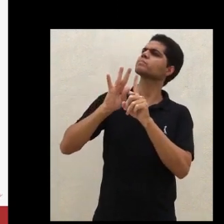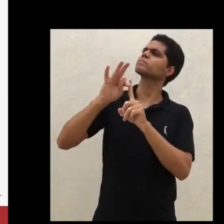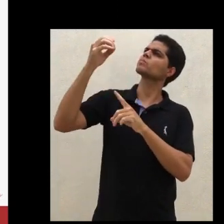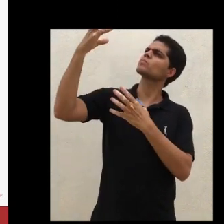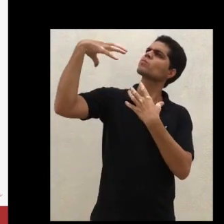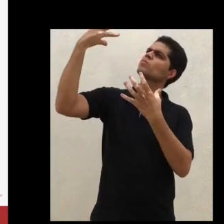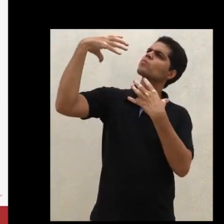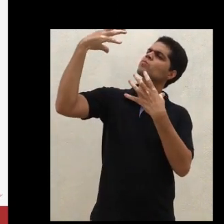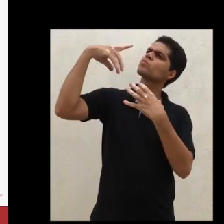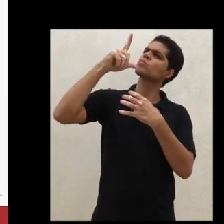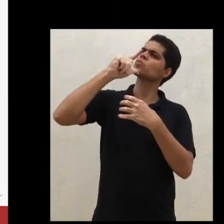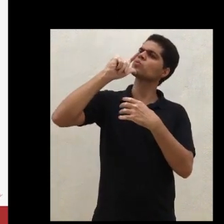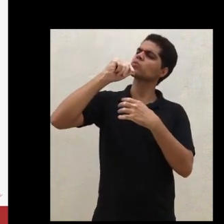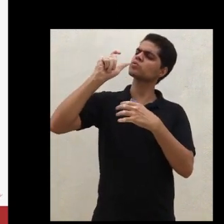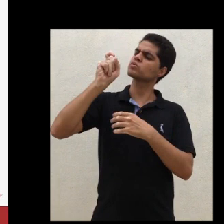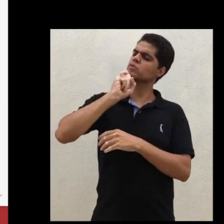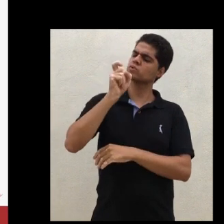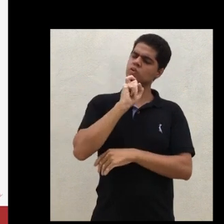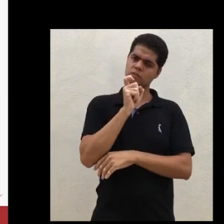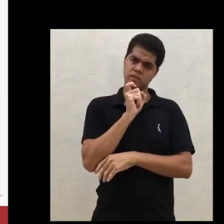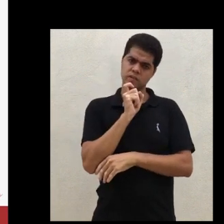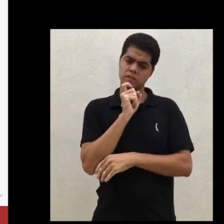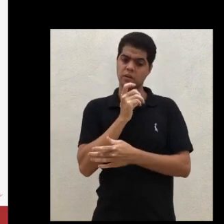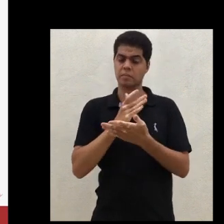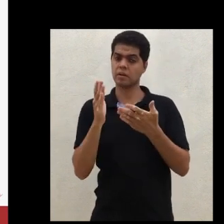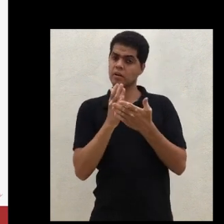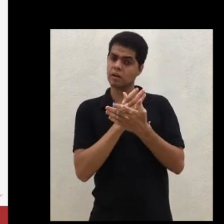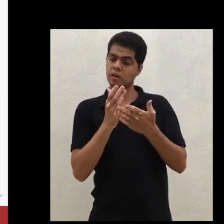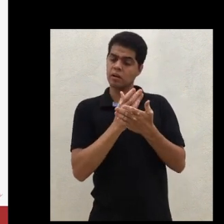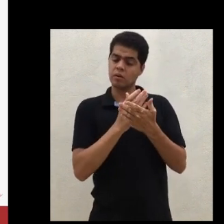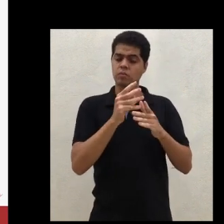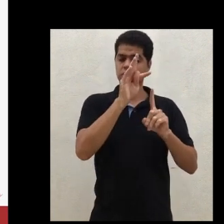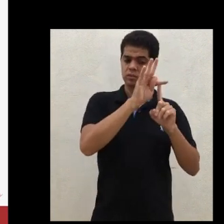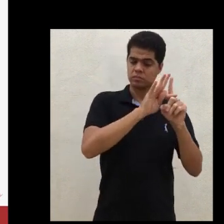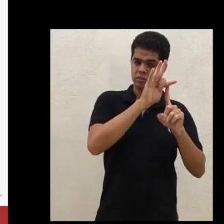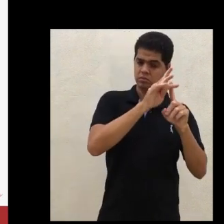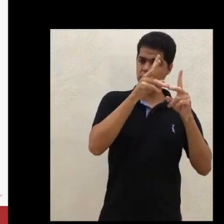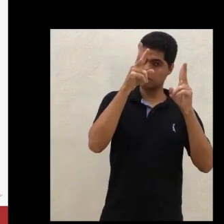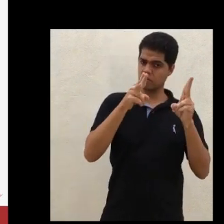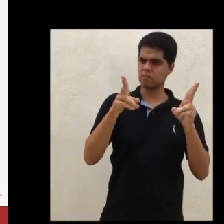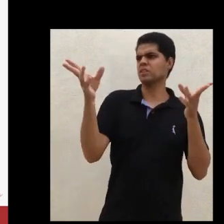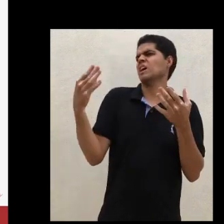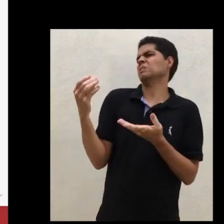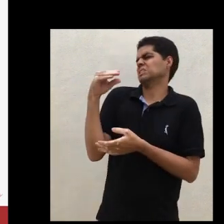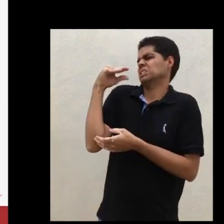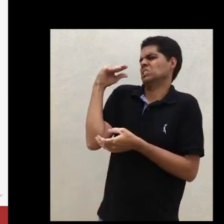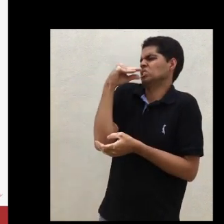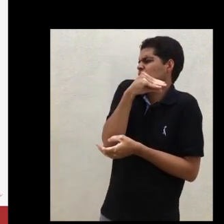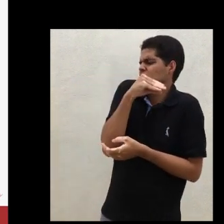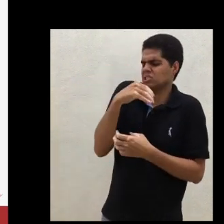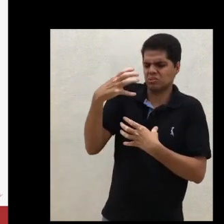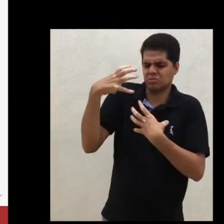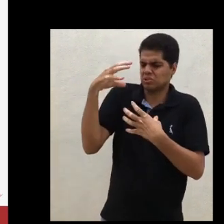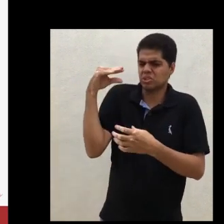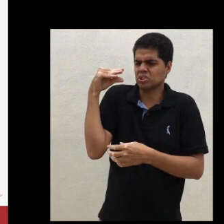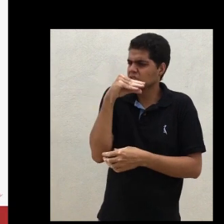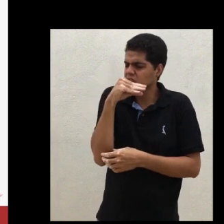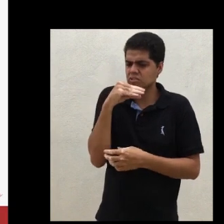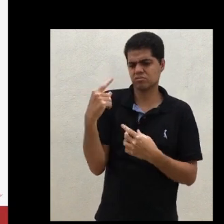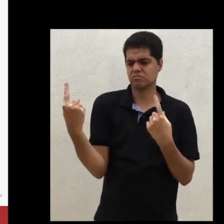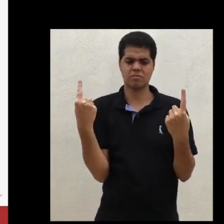a temperatura da água que está aqui no chuveiro está fria, e para outros aquela mesma temperatura que está aqui já está